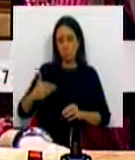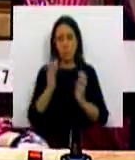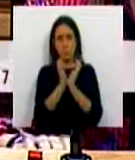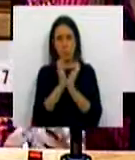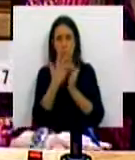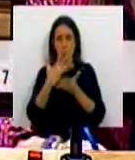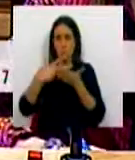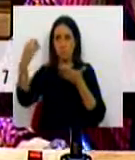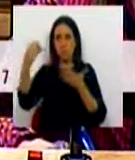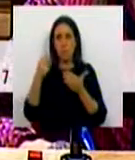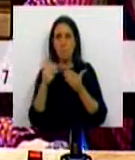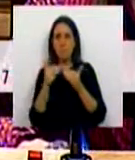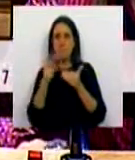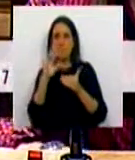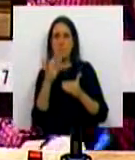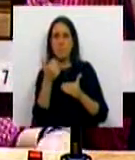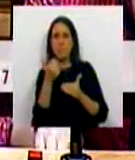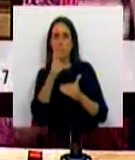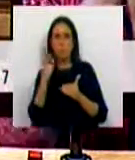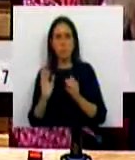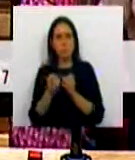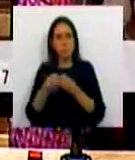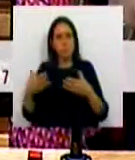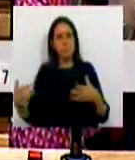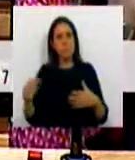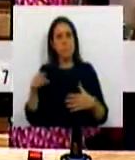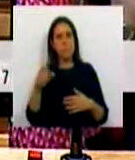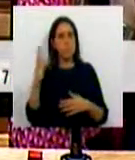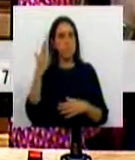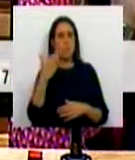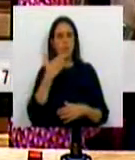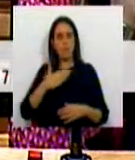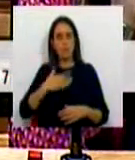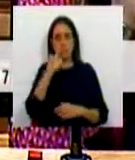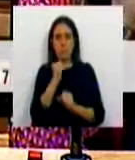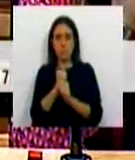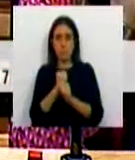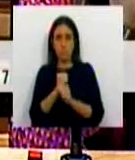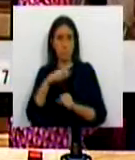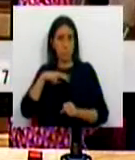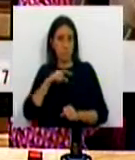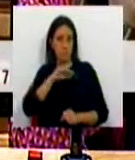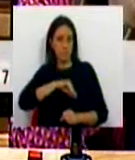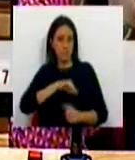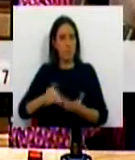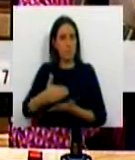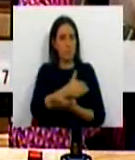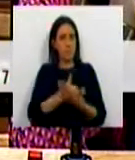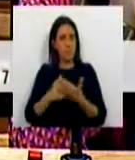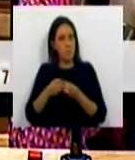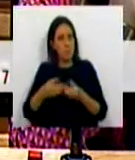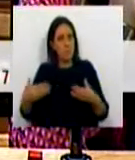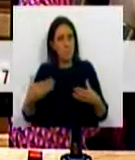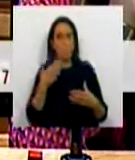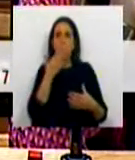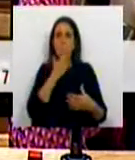acima de 5%. Este é o verdadeiro aumento do rendimento para os trabalhadores portugueses. Felizmente, para cada